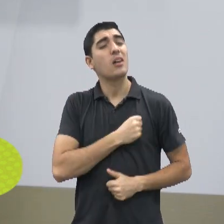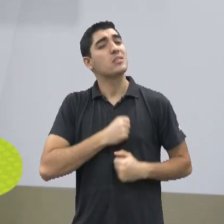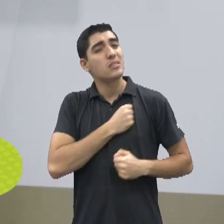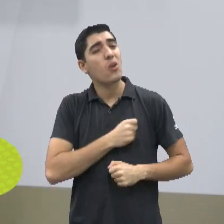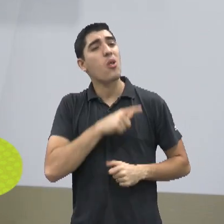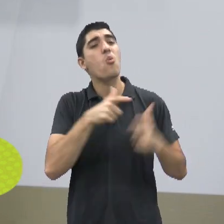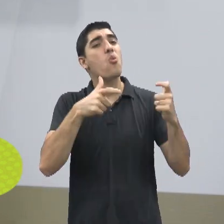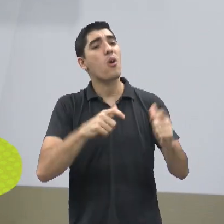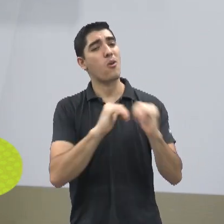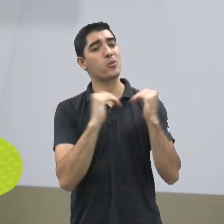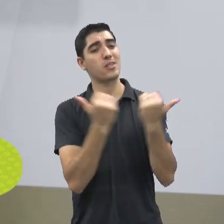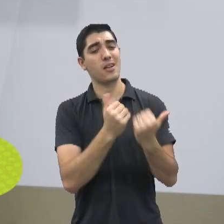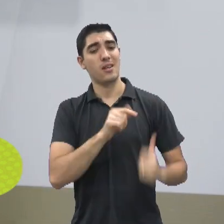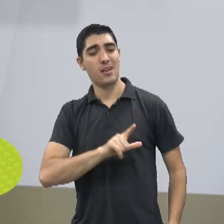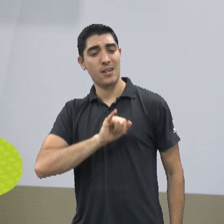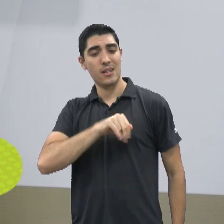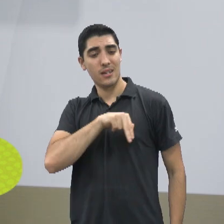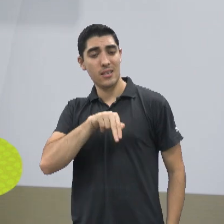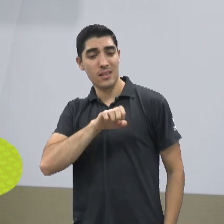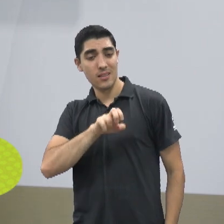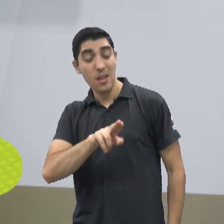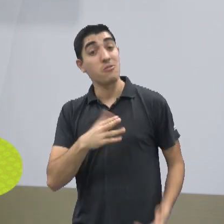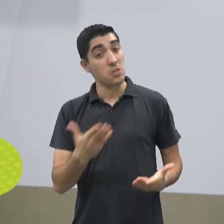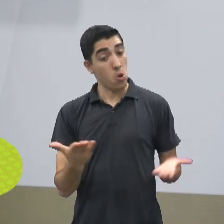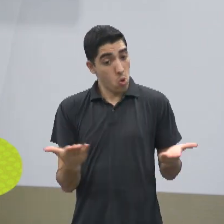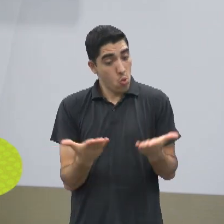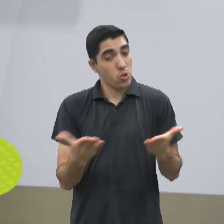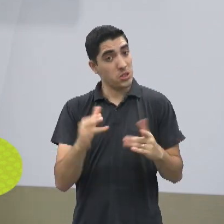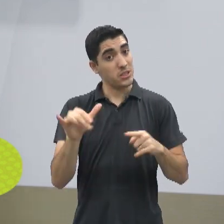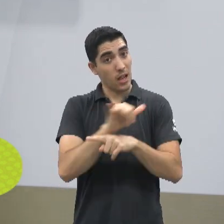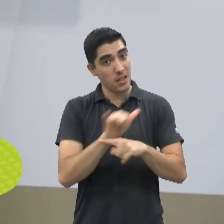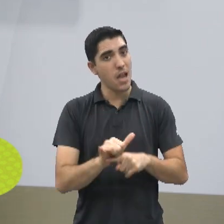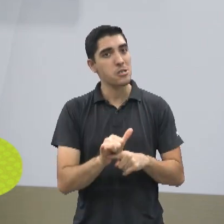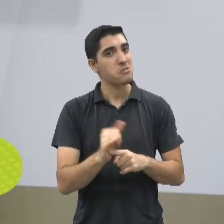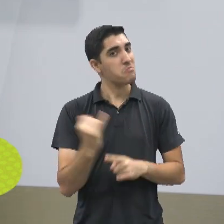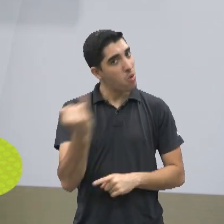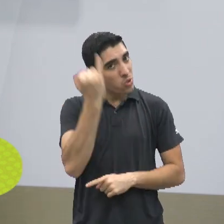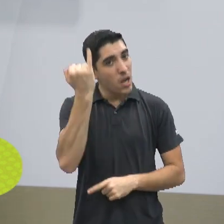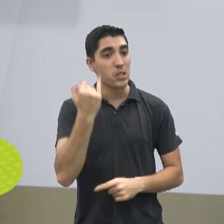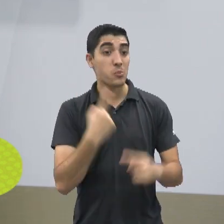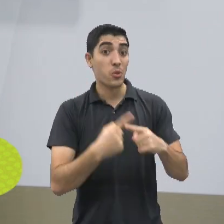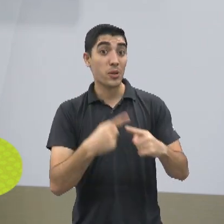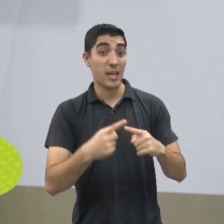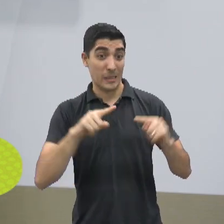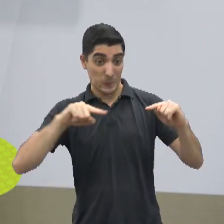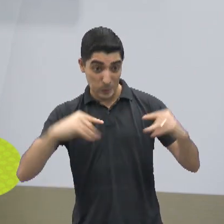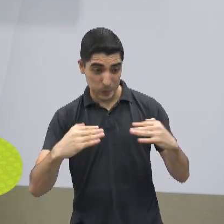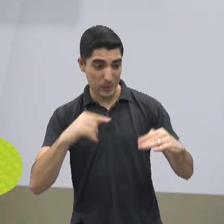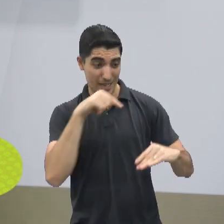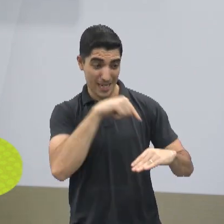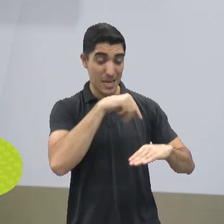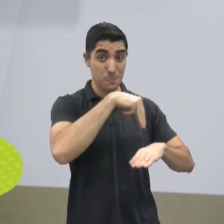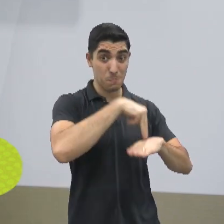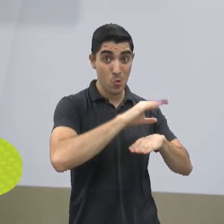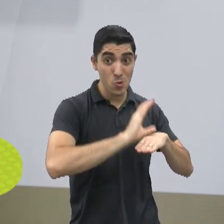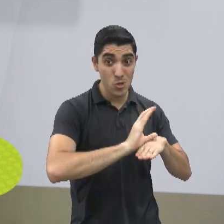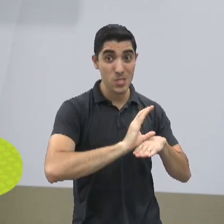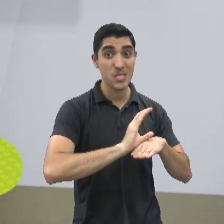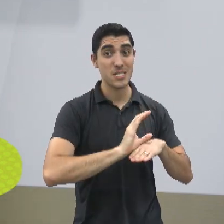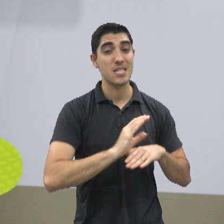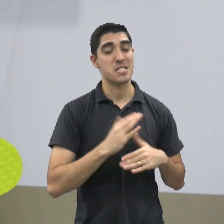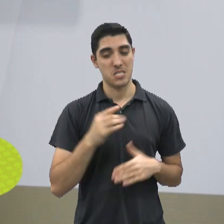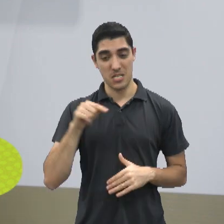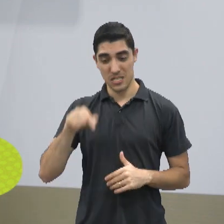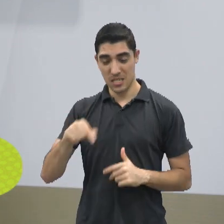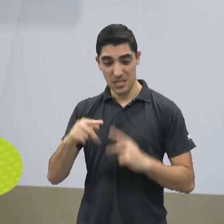foi uma estratégia interessante do São José de levar o clássico contra o Mogi novamente para o ginásio do seu Lineu, porque como é